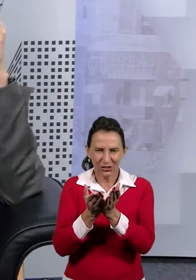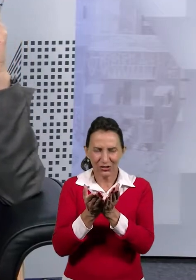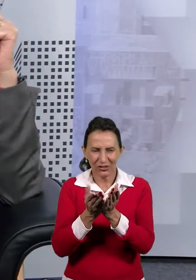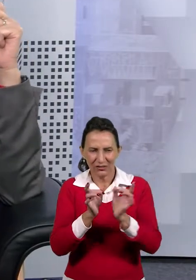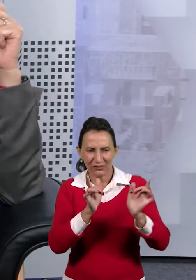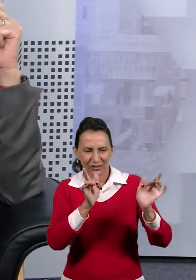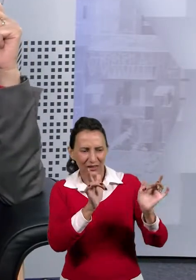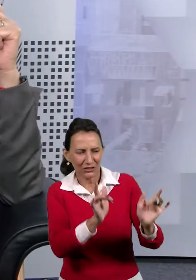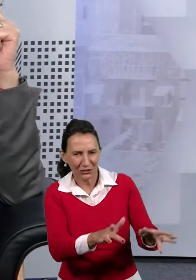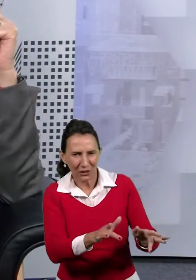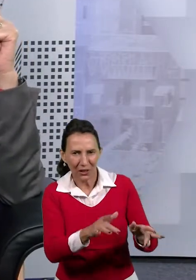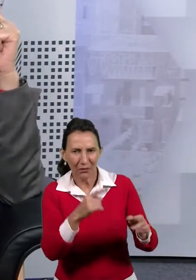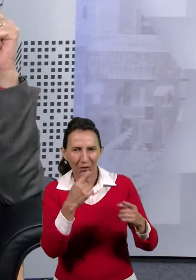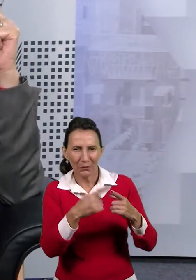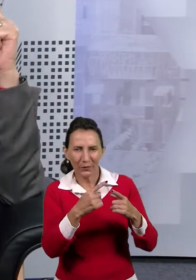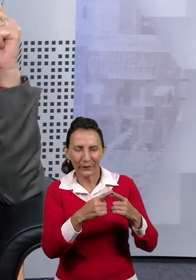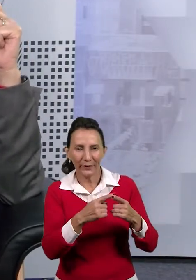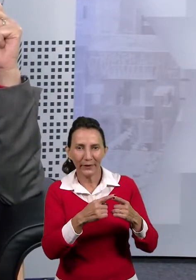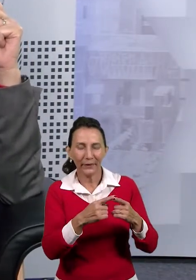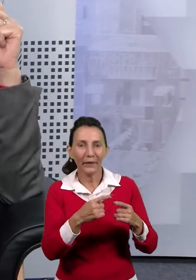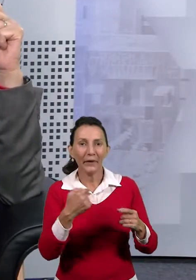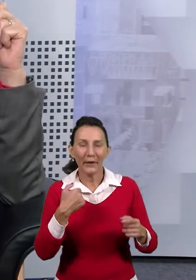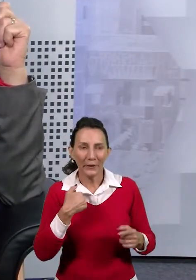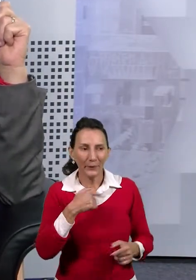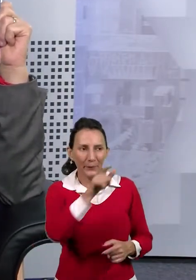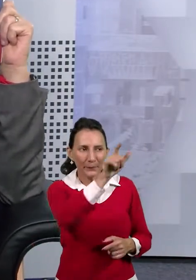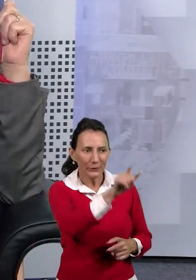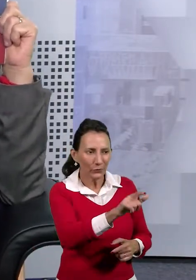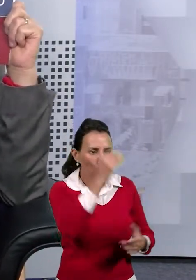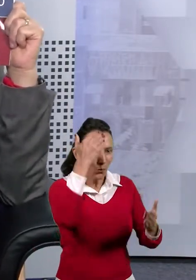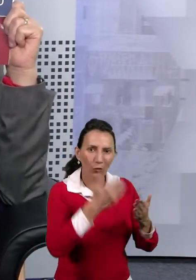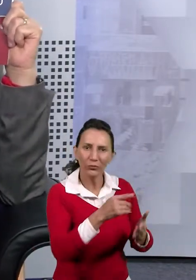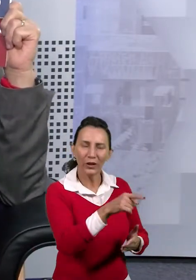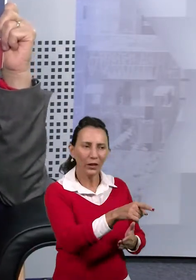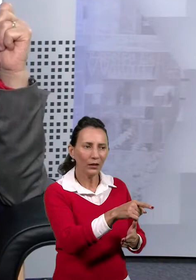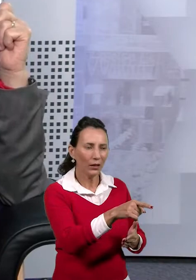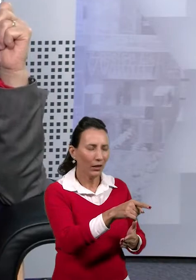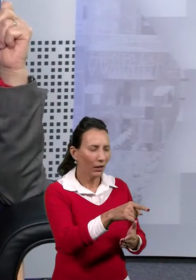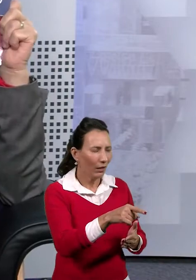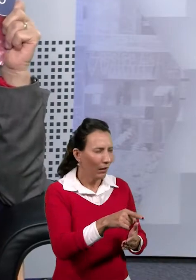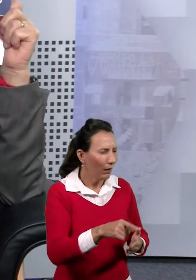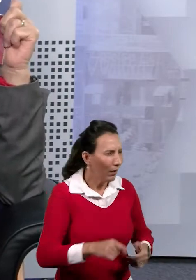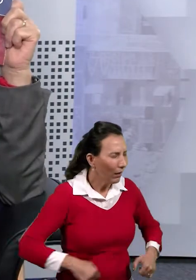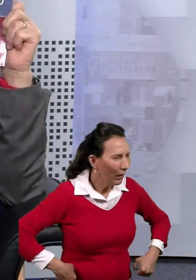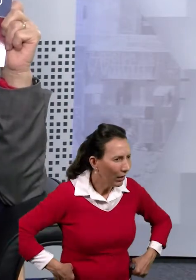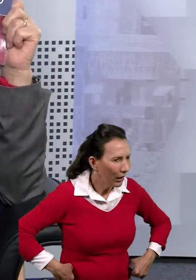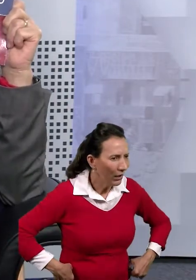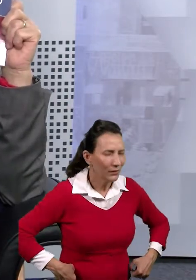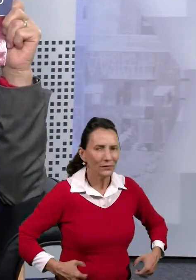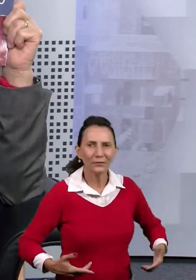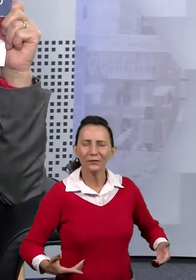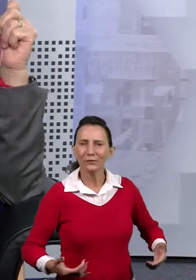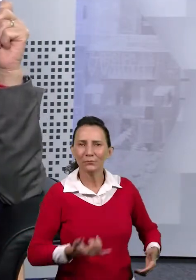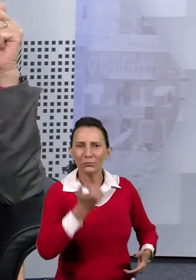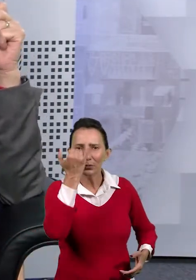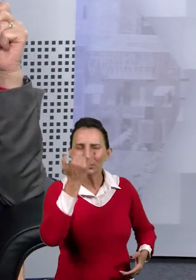com pessoas que eu confiei, eu já teria desistido há muito tempo. Então,